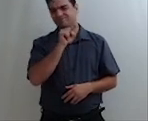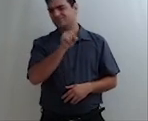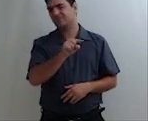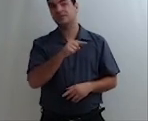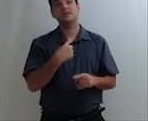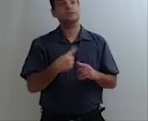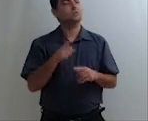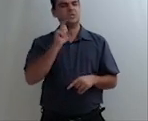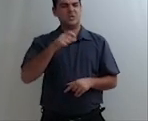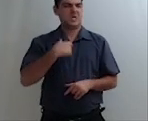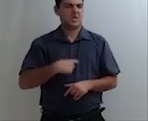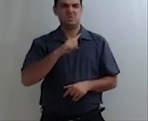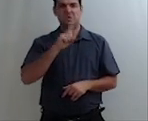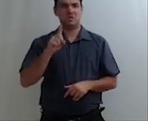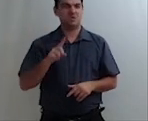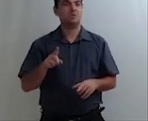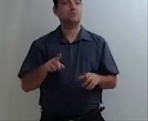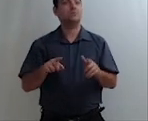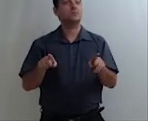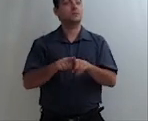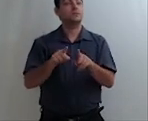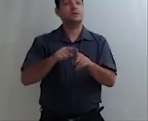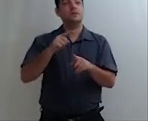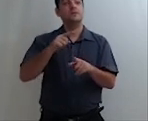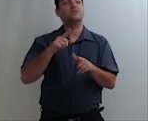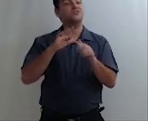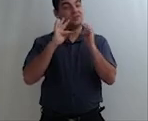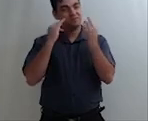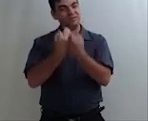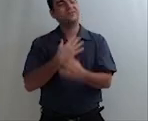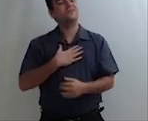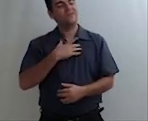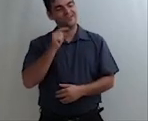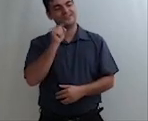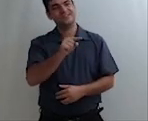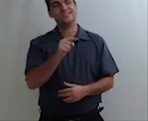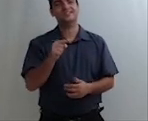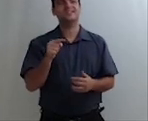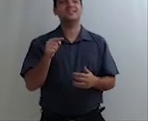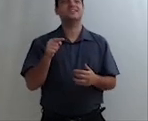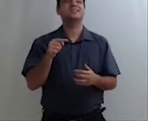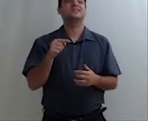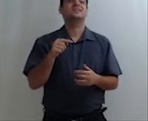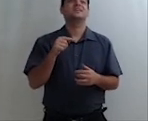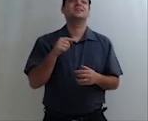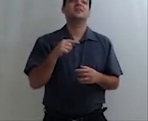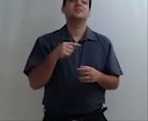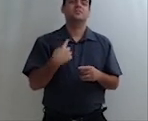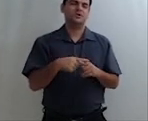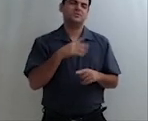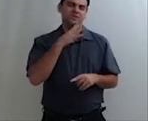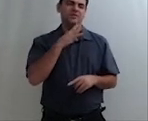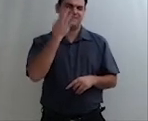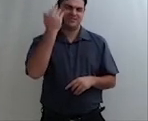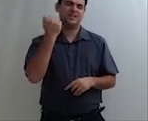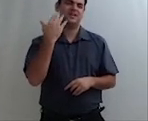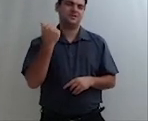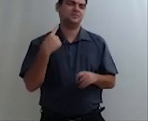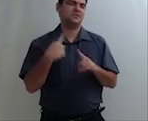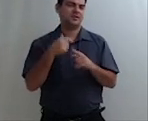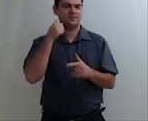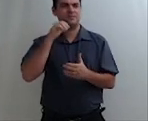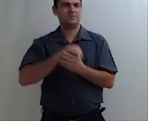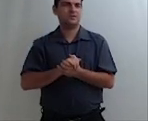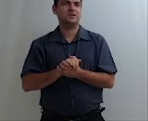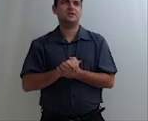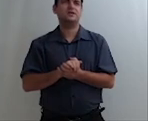birat tenho por vossa excelência mas toda a minha família e se vossa excelência tem conhecimento que a minha mulher é fã e